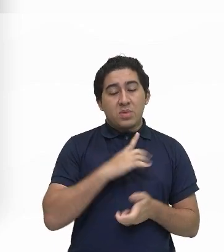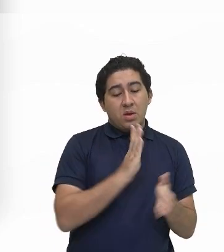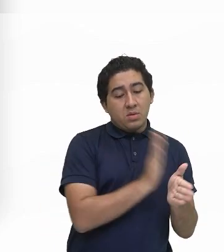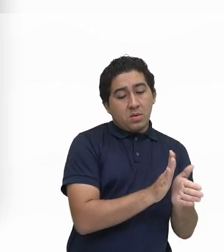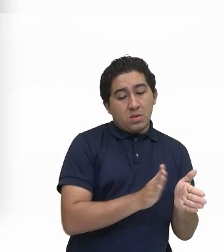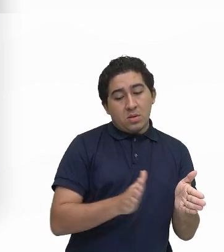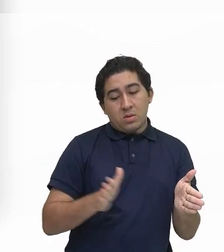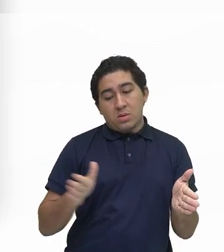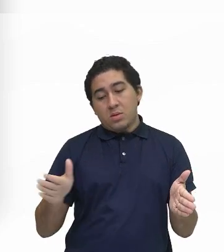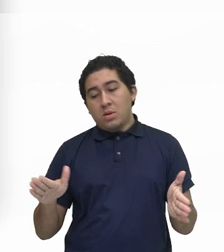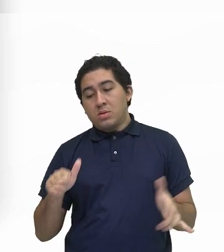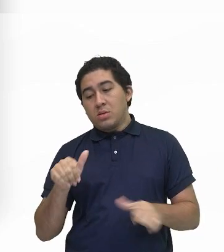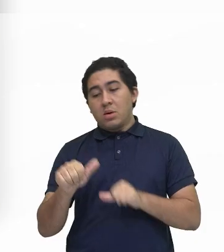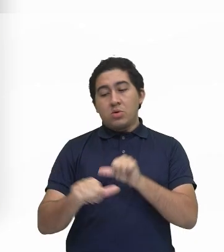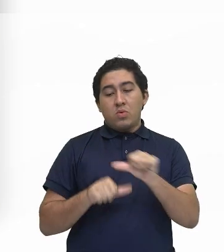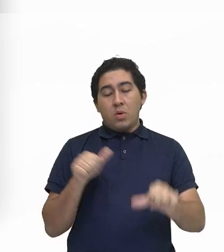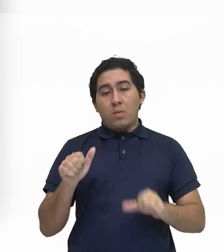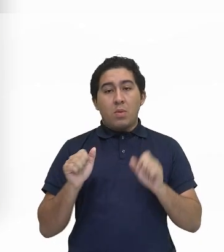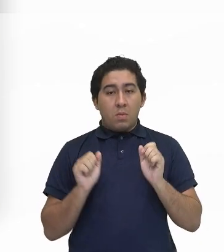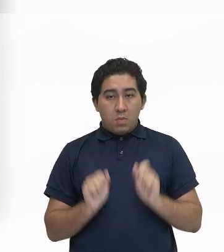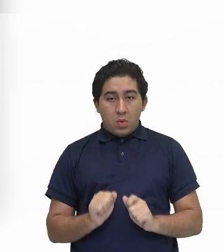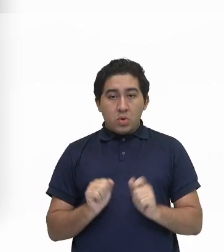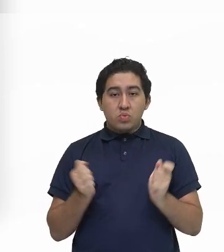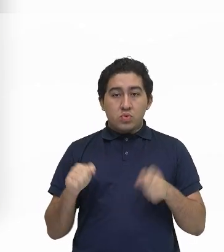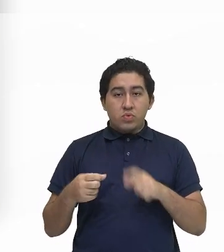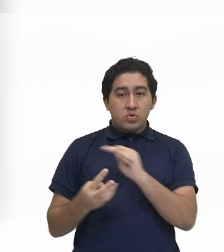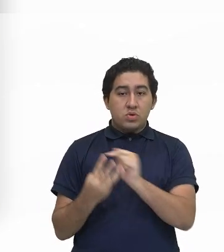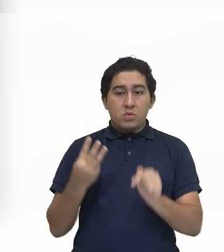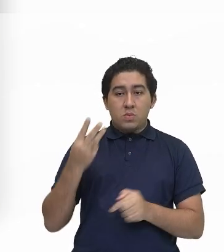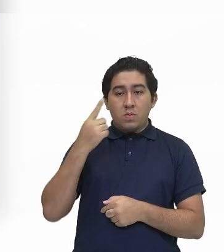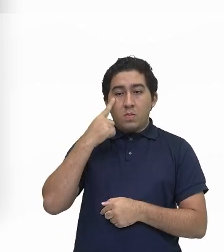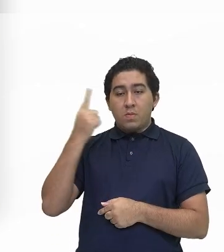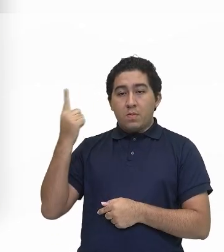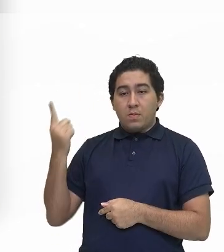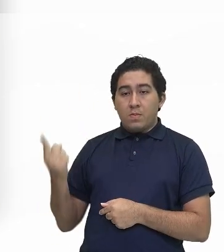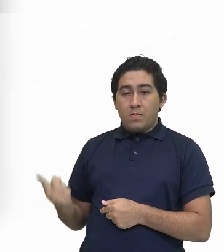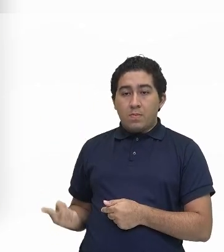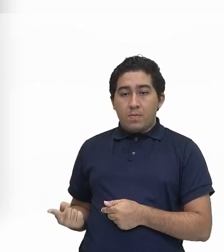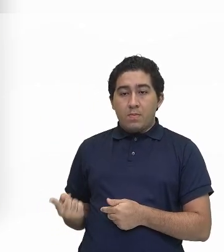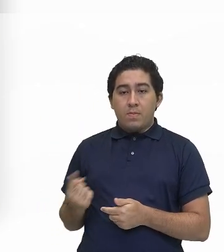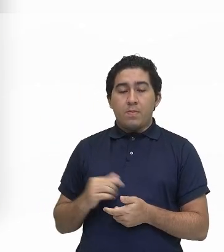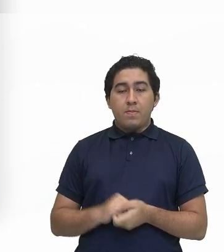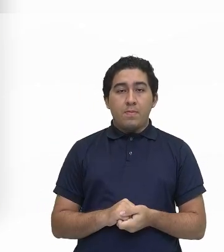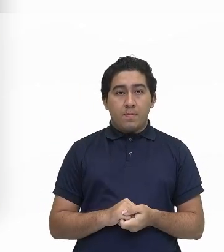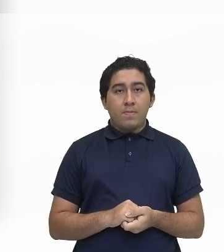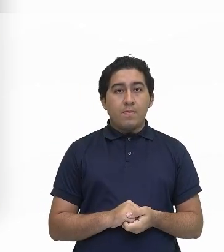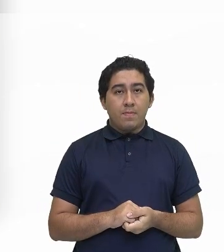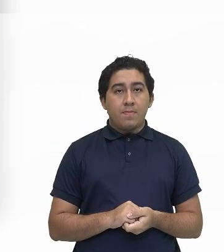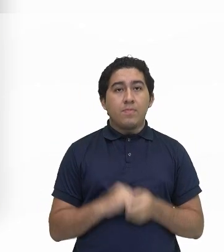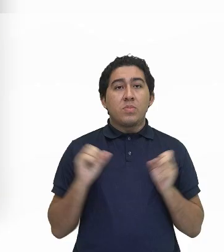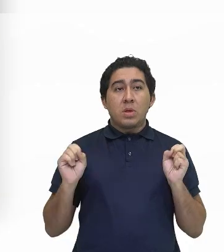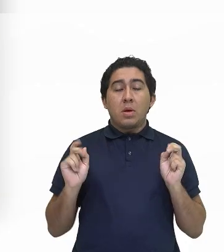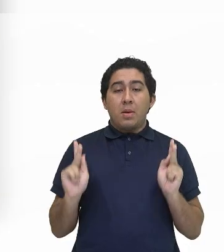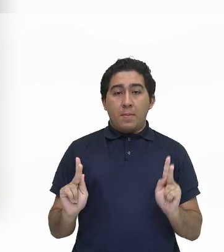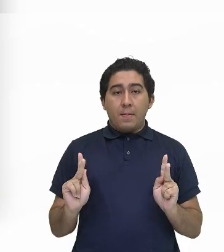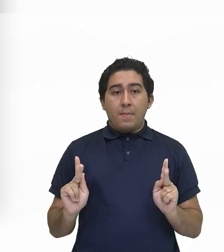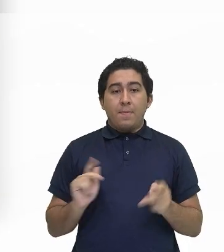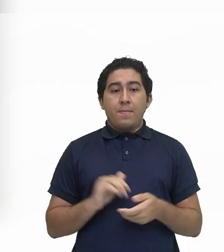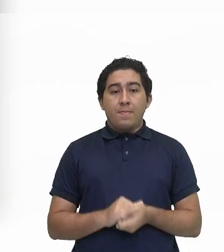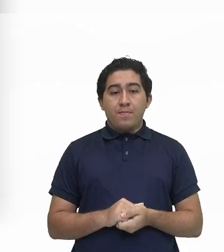e poderá ser uma anã branca ou um buraco negro e a estrela de nêutrons. Muito bem,